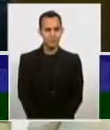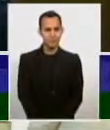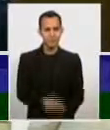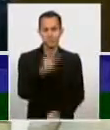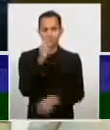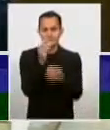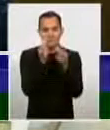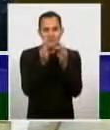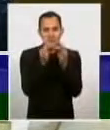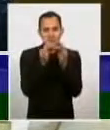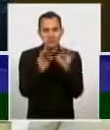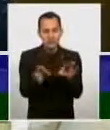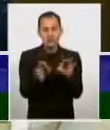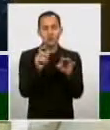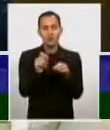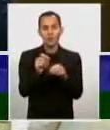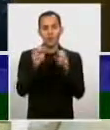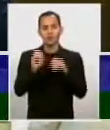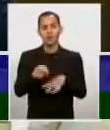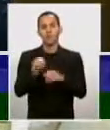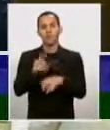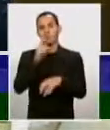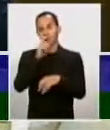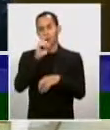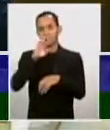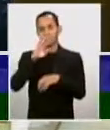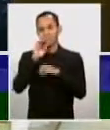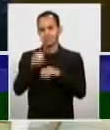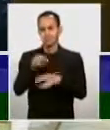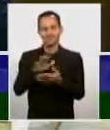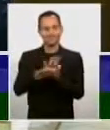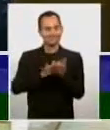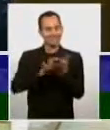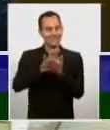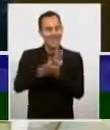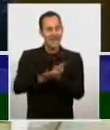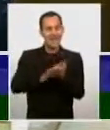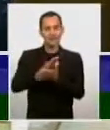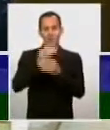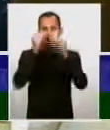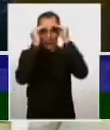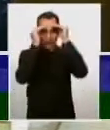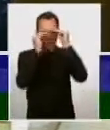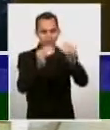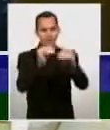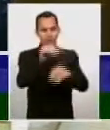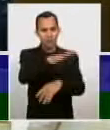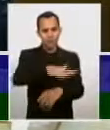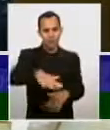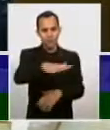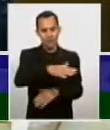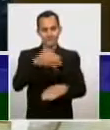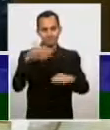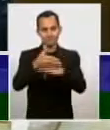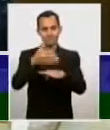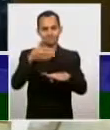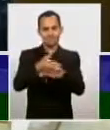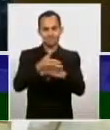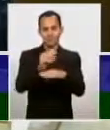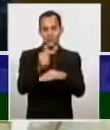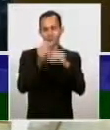basicamente o que se ensina em casa, que é a educação de respeitar os ambientes que nós